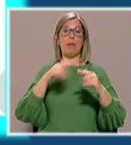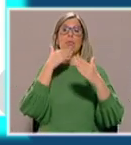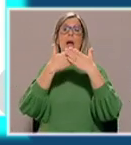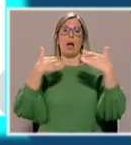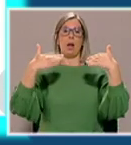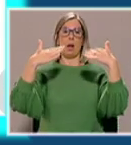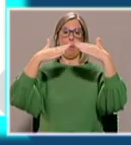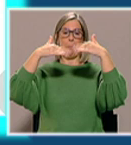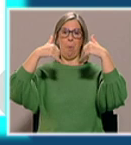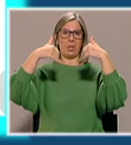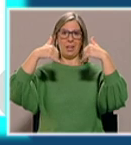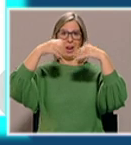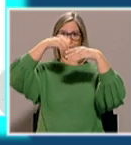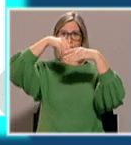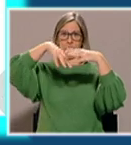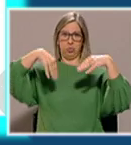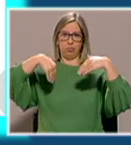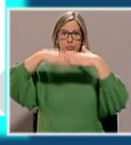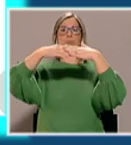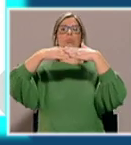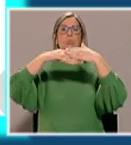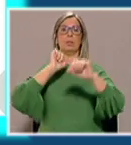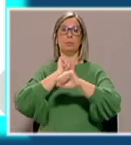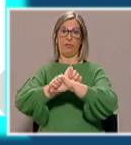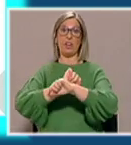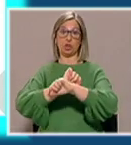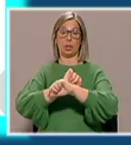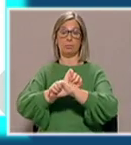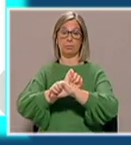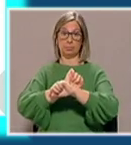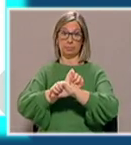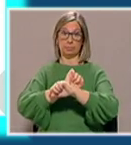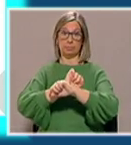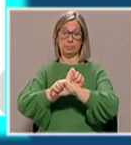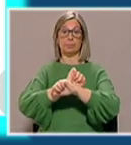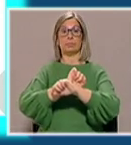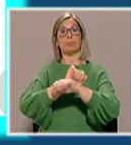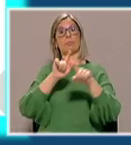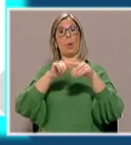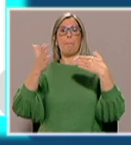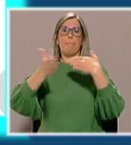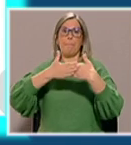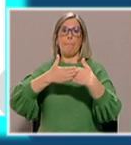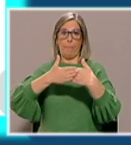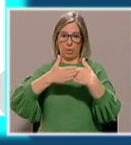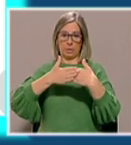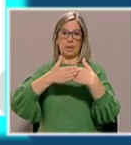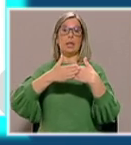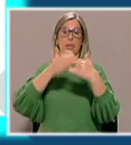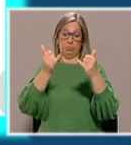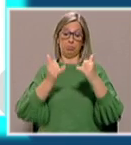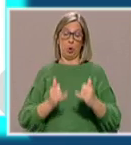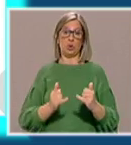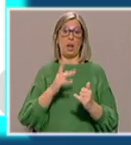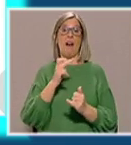são as válvulas que ligam, ou que fecham, neste caso, as aurículas dos ventrículos. As válvulas